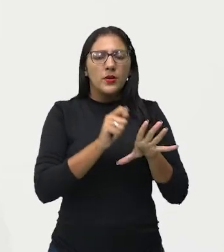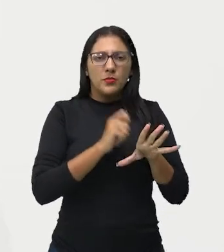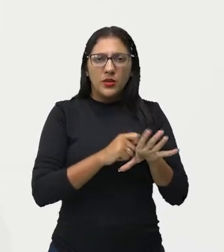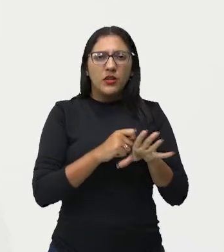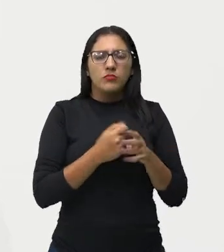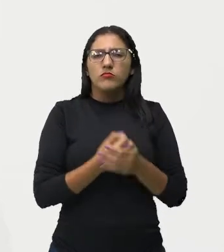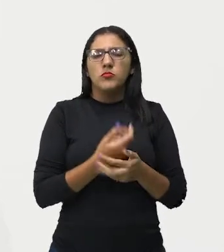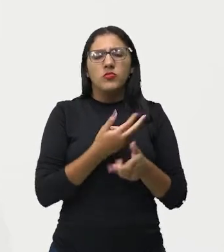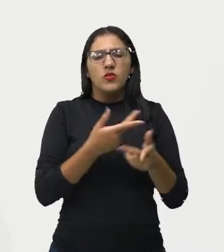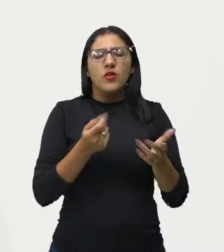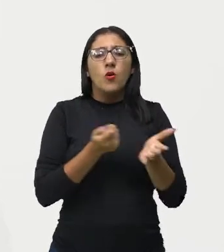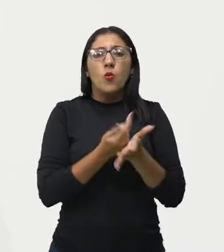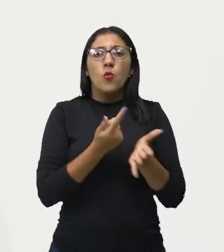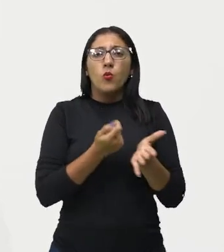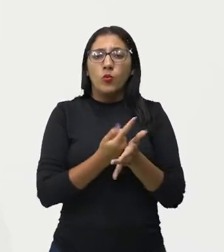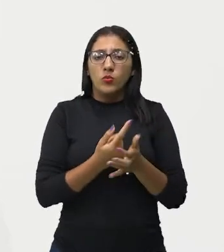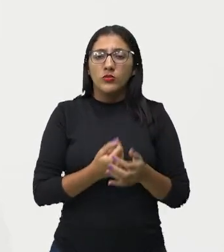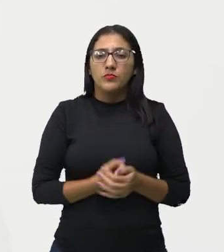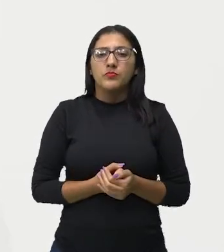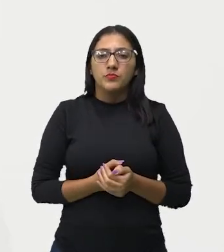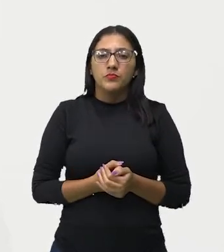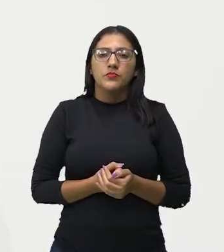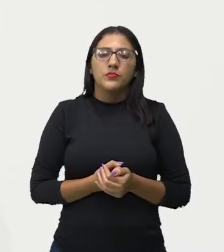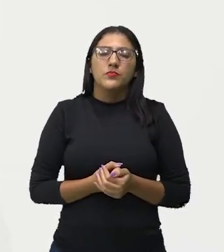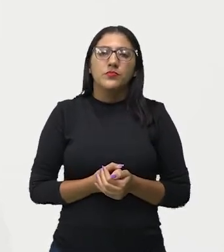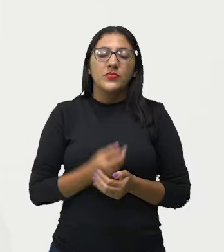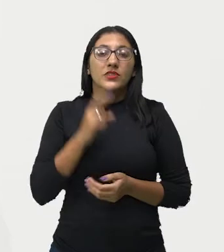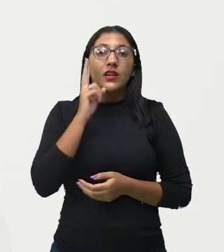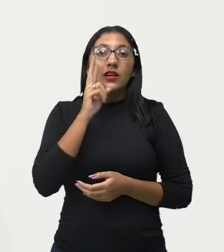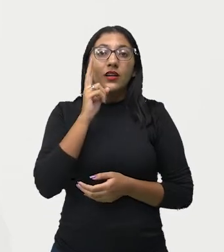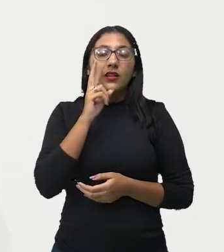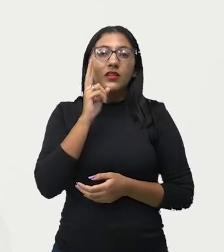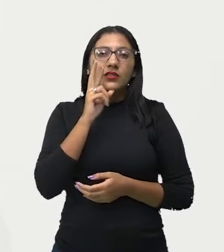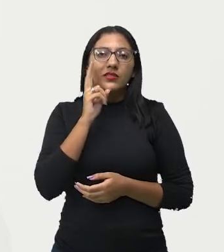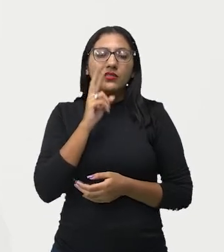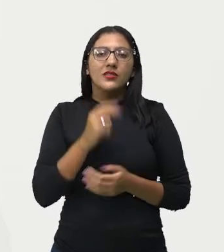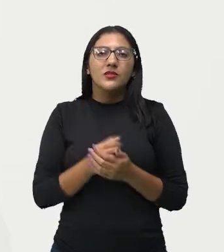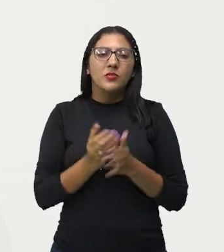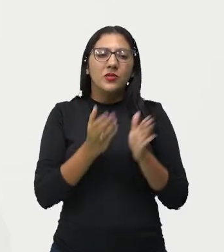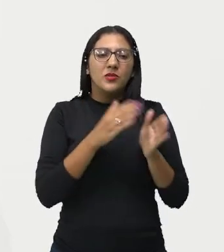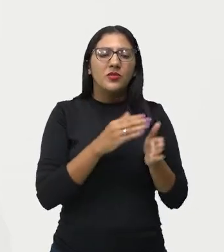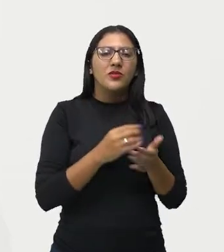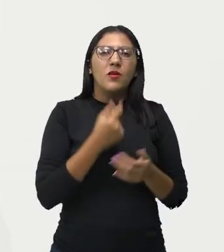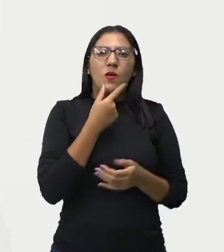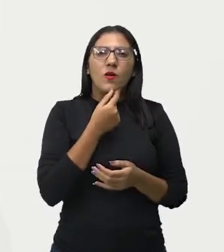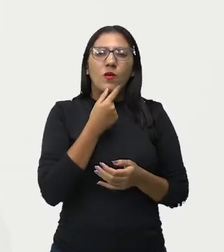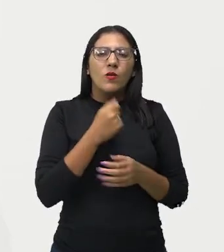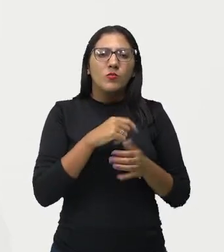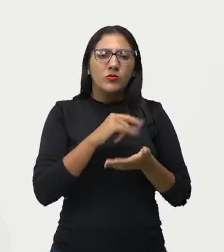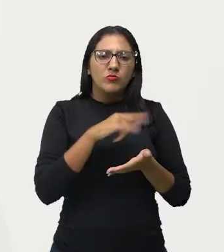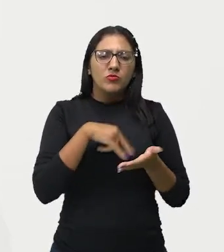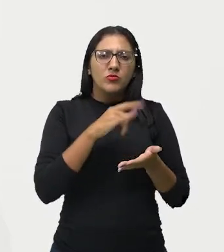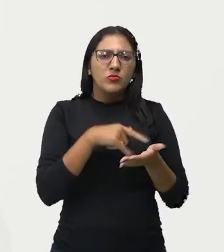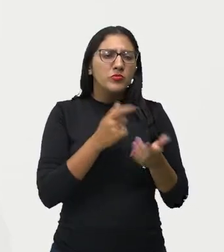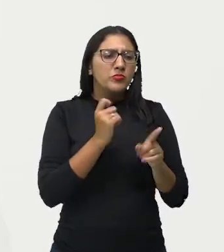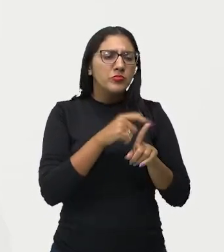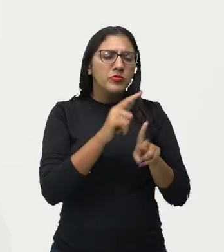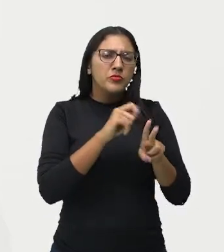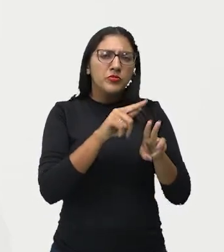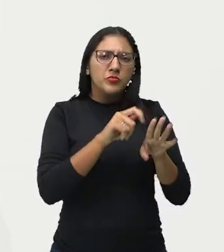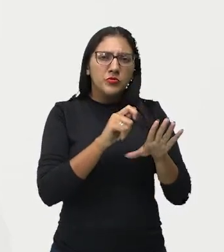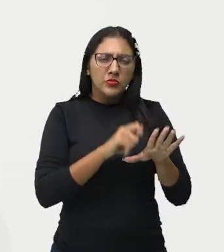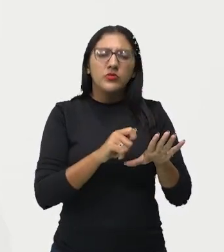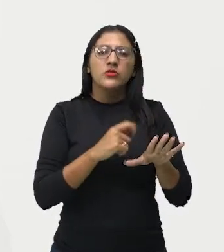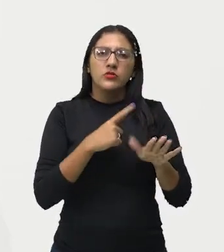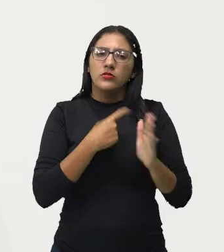compra, feita a prazo. Lembra da história lá do Lucas? Comprou a prazo, pagou juros, né? É o